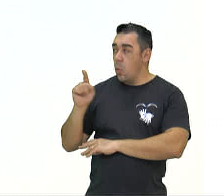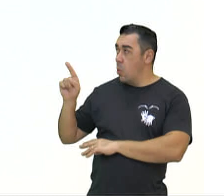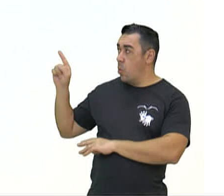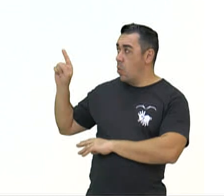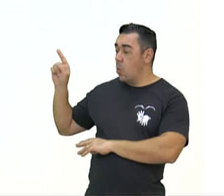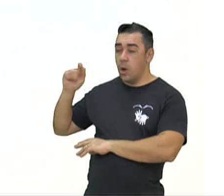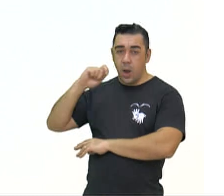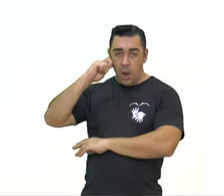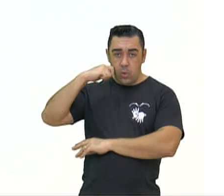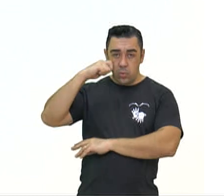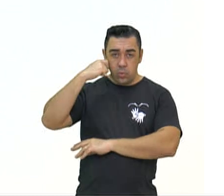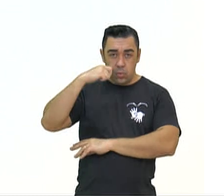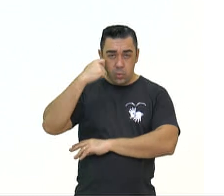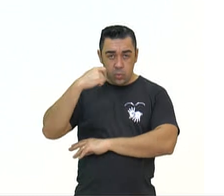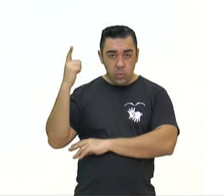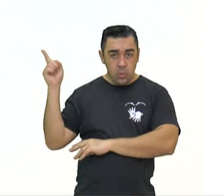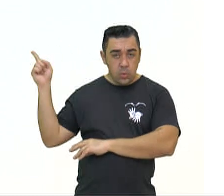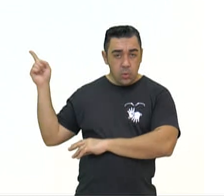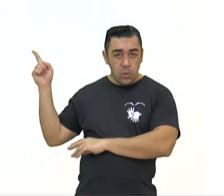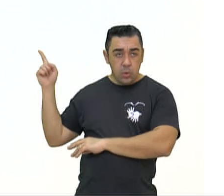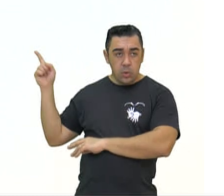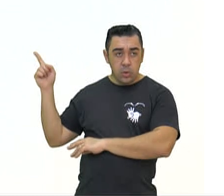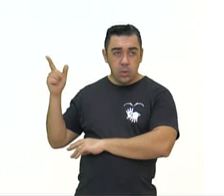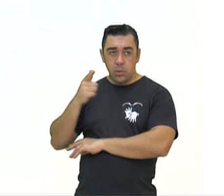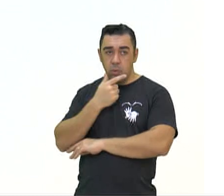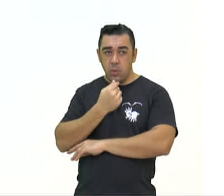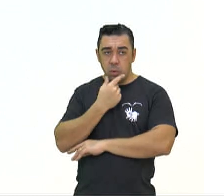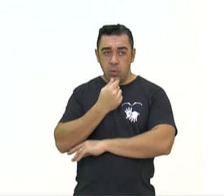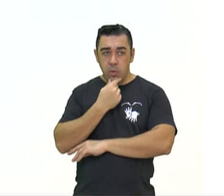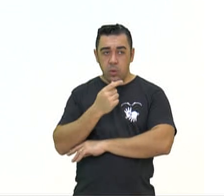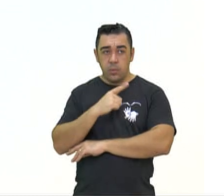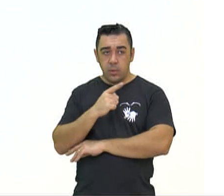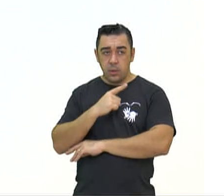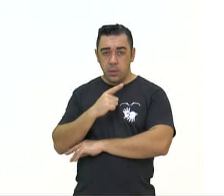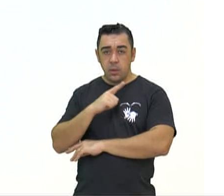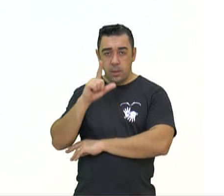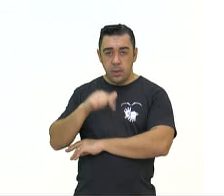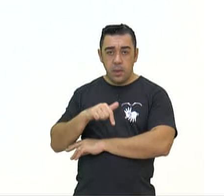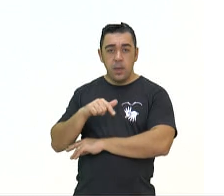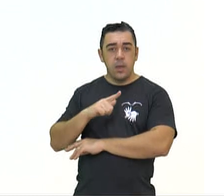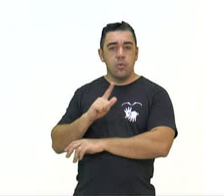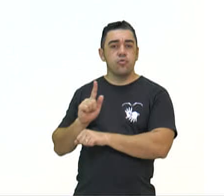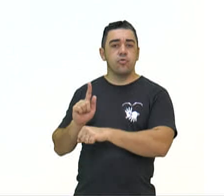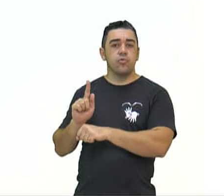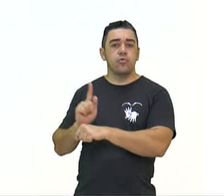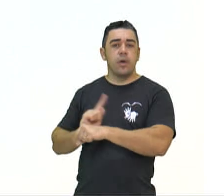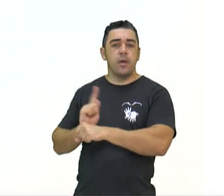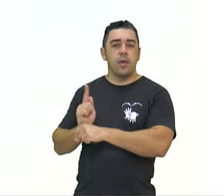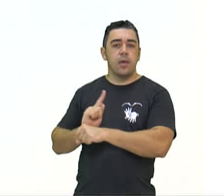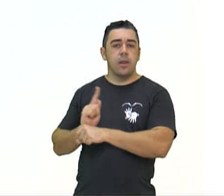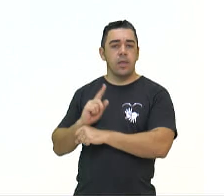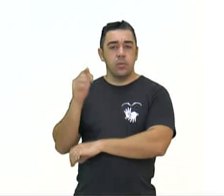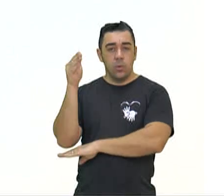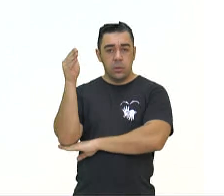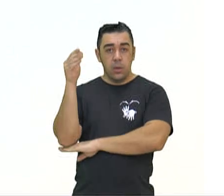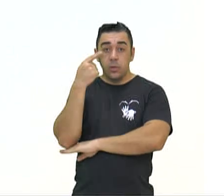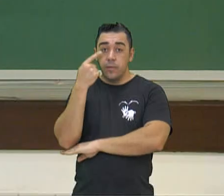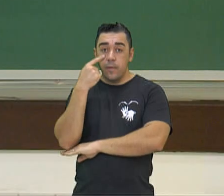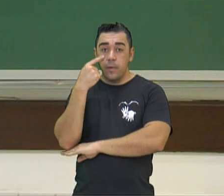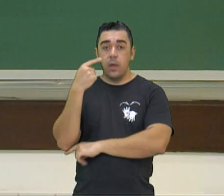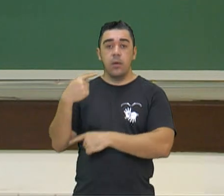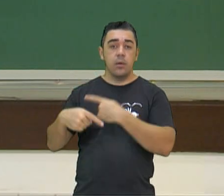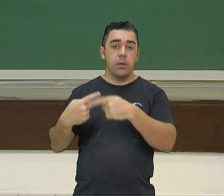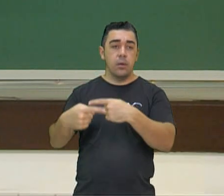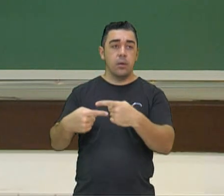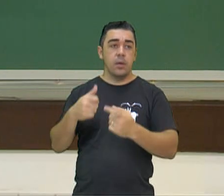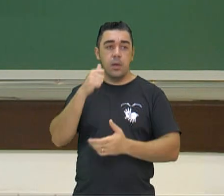esse ator é o Don Chadley, é o gerente do hotel, entre aspas, e você vai ver como a história se desenrola. E